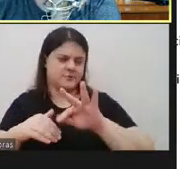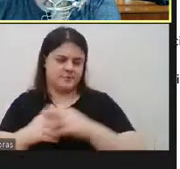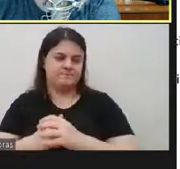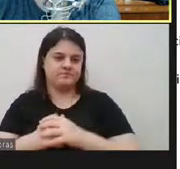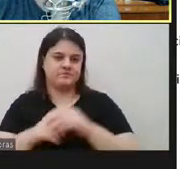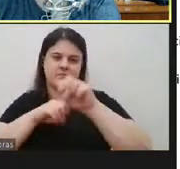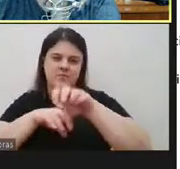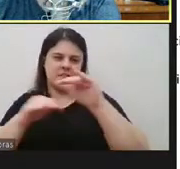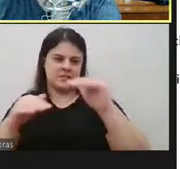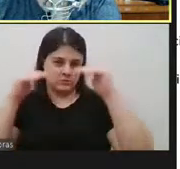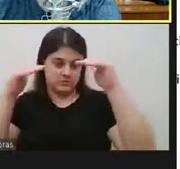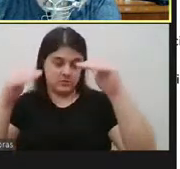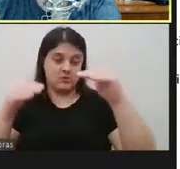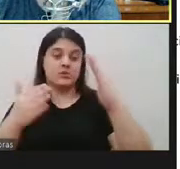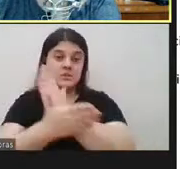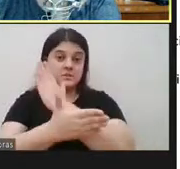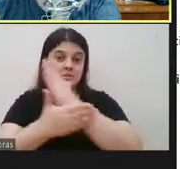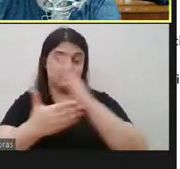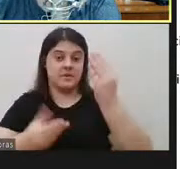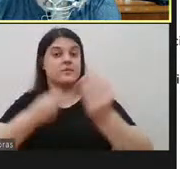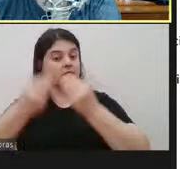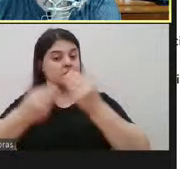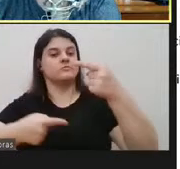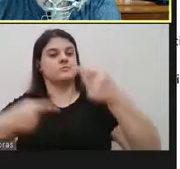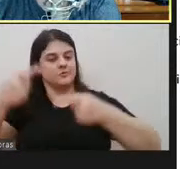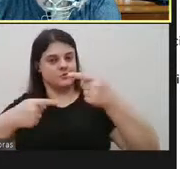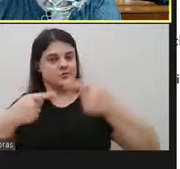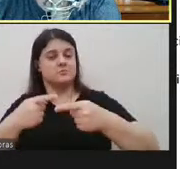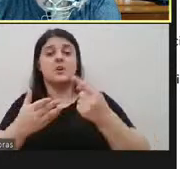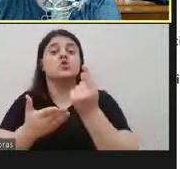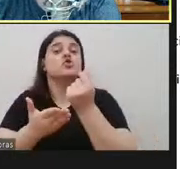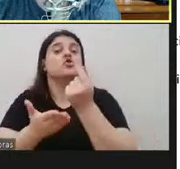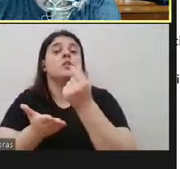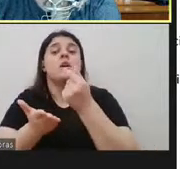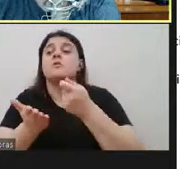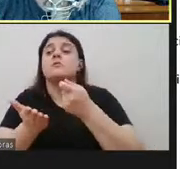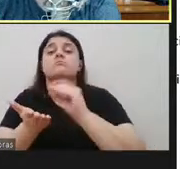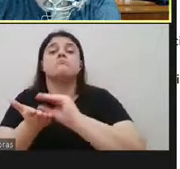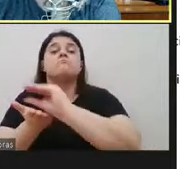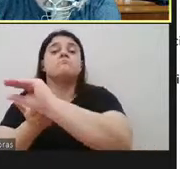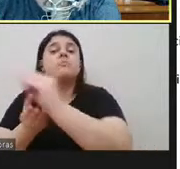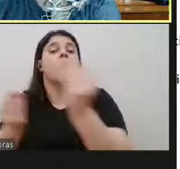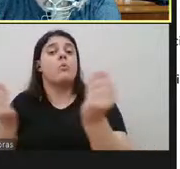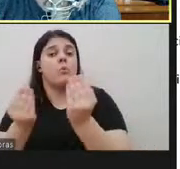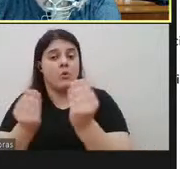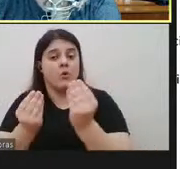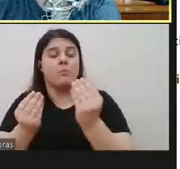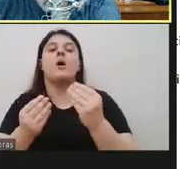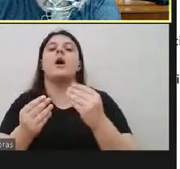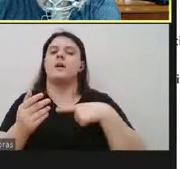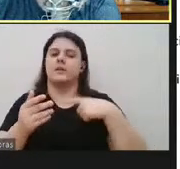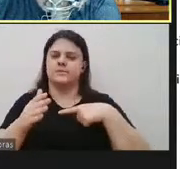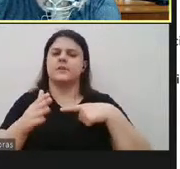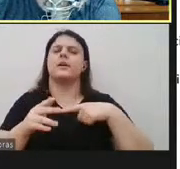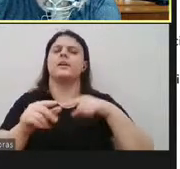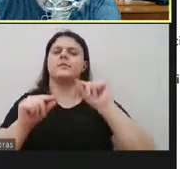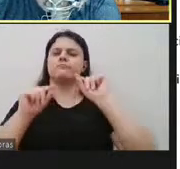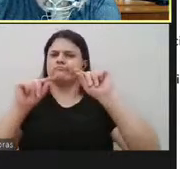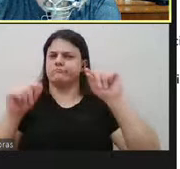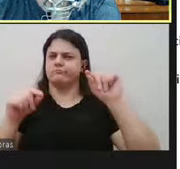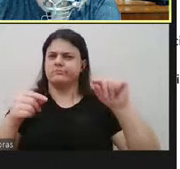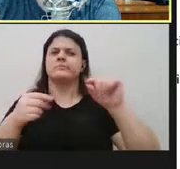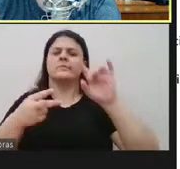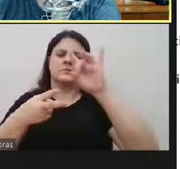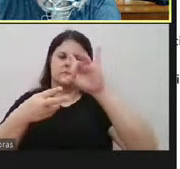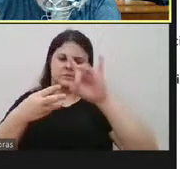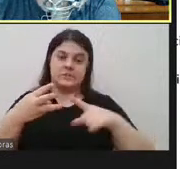né então se você dividir a política de educação no Brasil mas eu financiamento dessa política a vende recurso de todos os lados né você